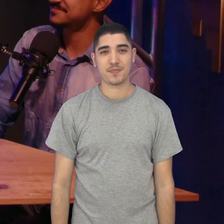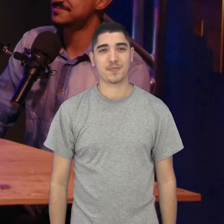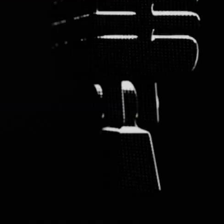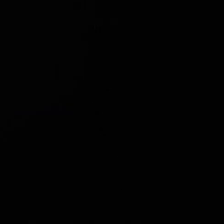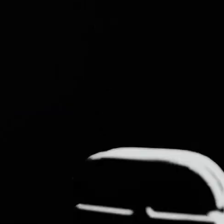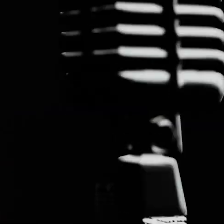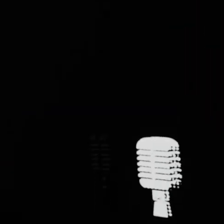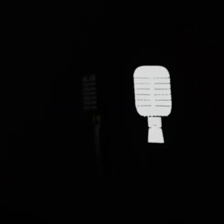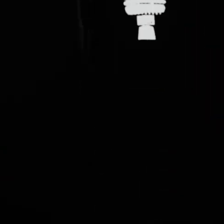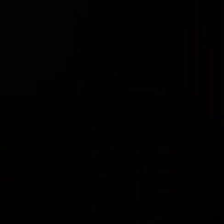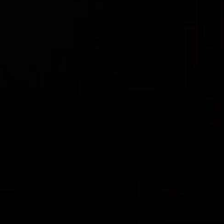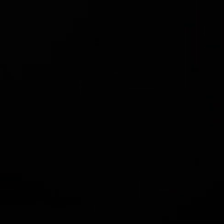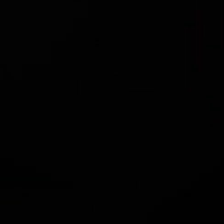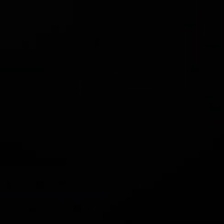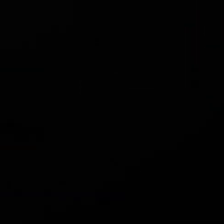ser.